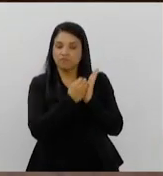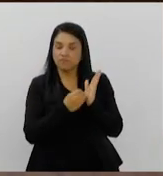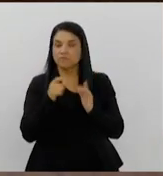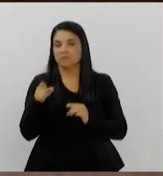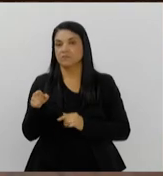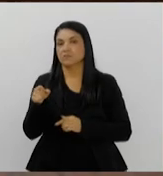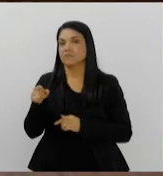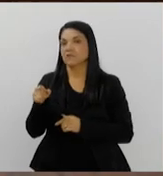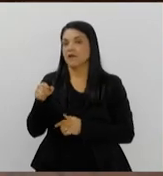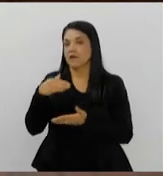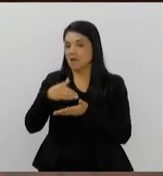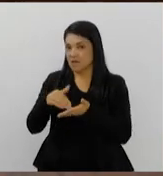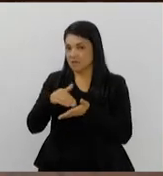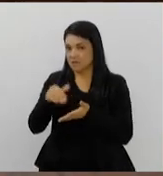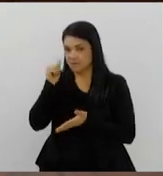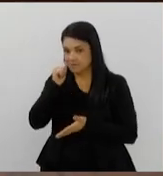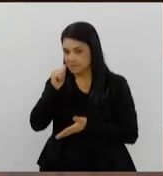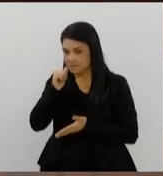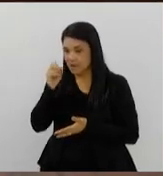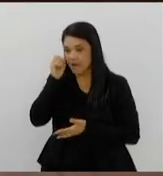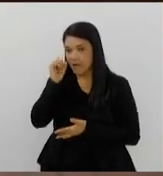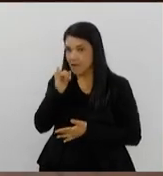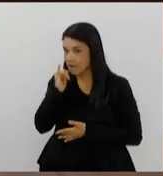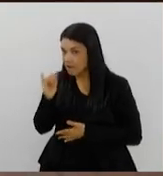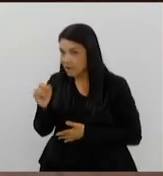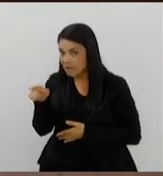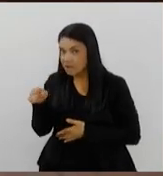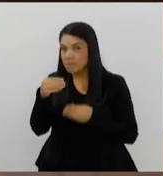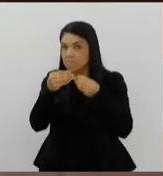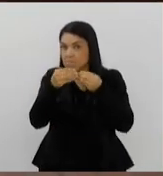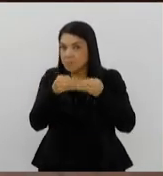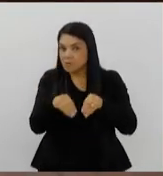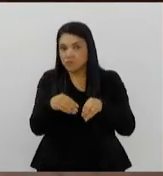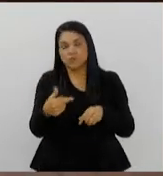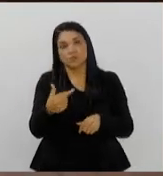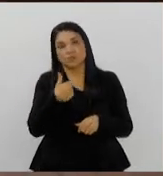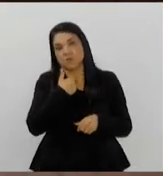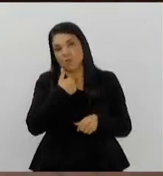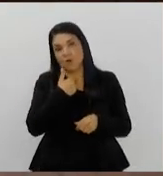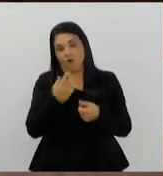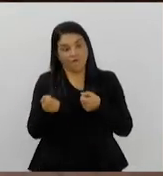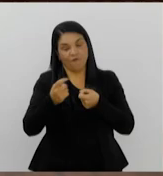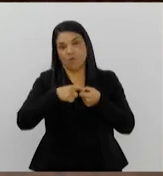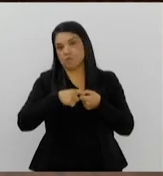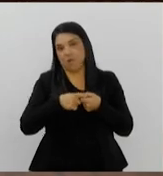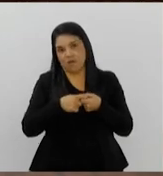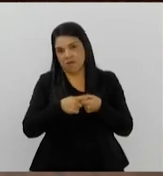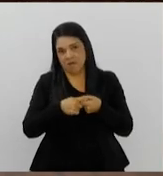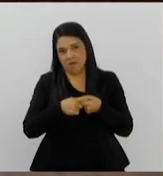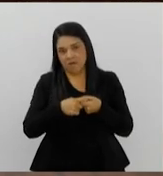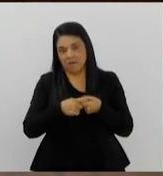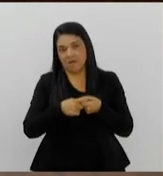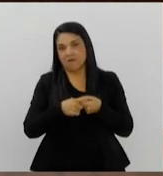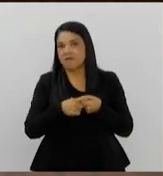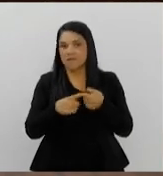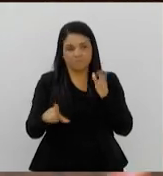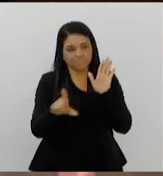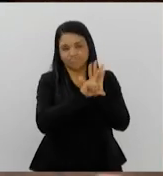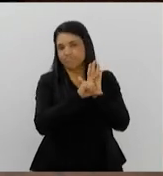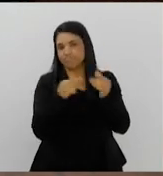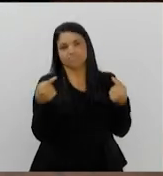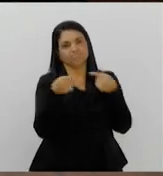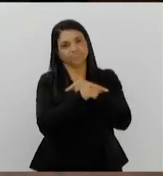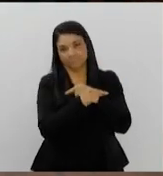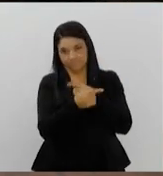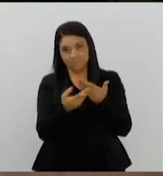né, que pode estar causando um prejuízo irreparável e ilegal. E todos nós a citamos e damos